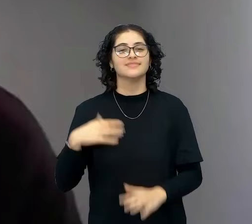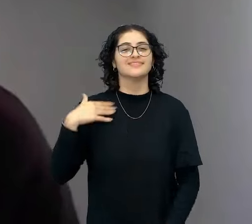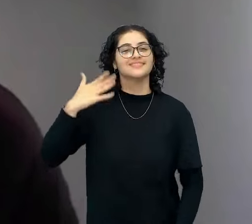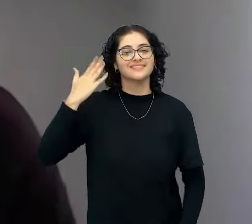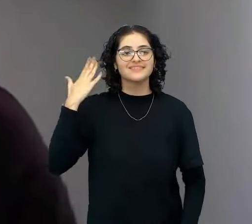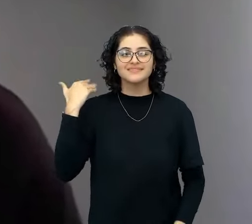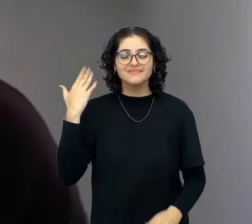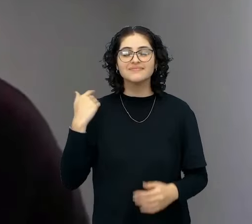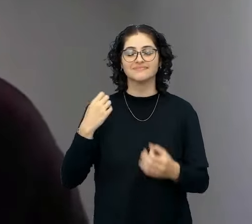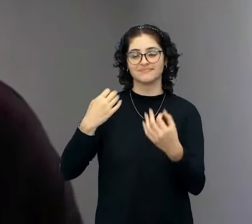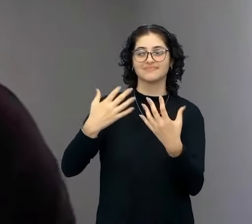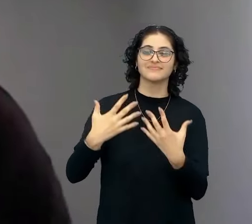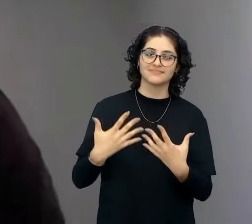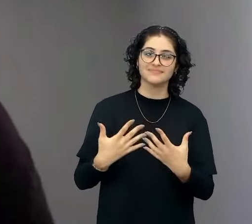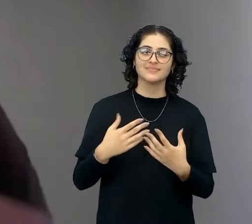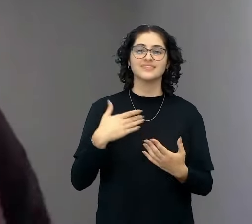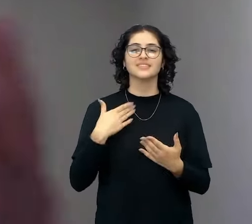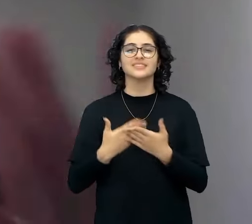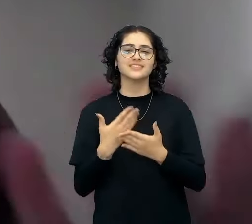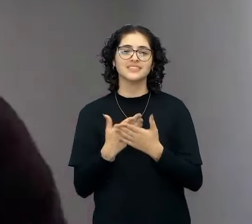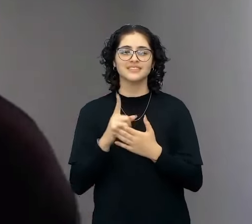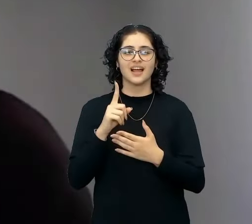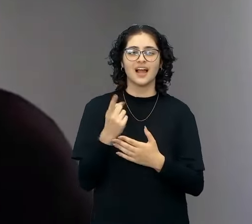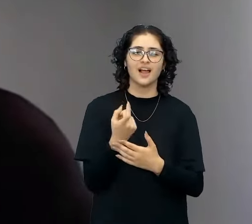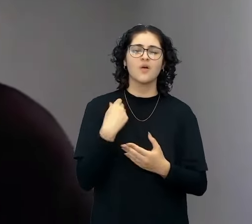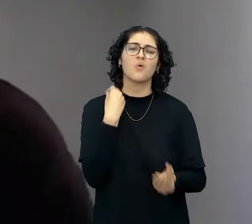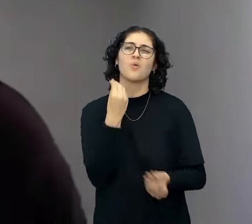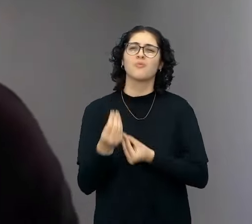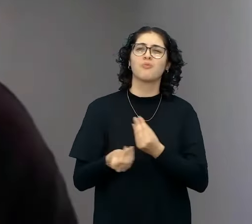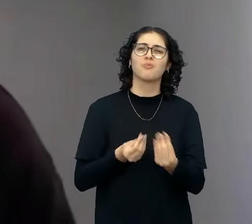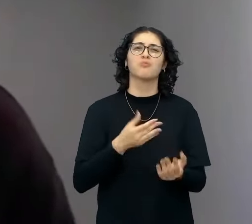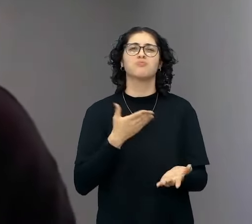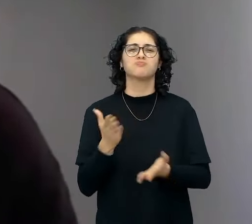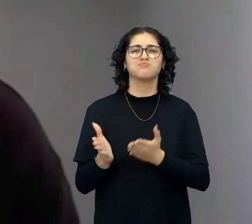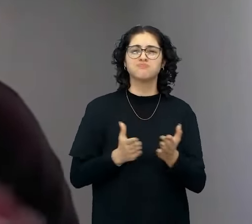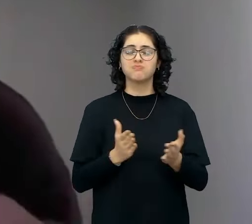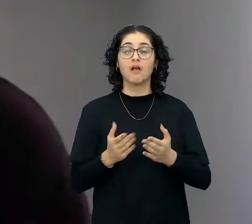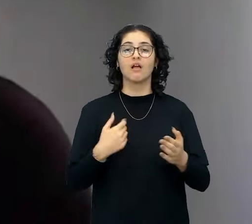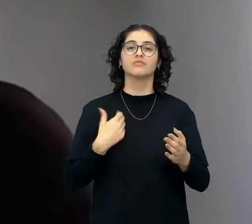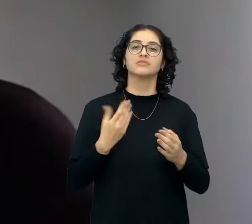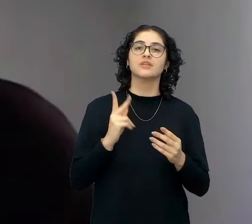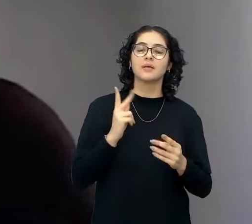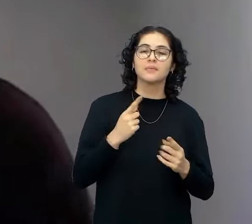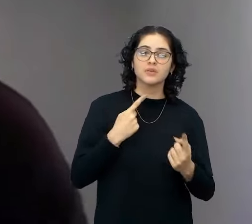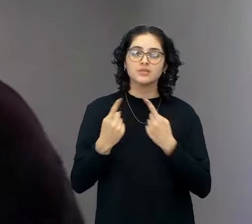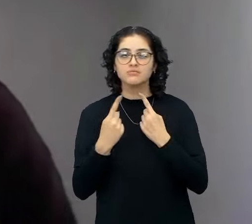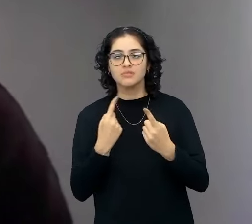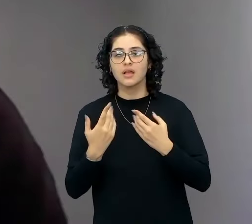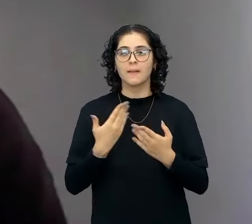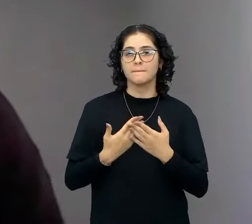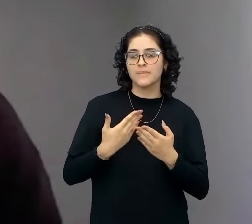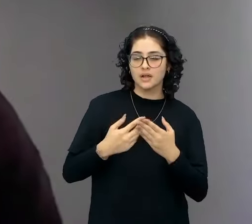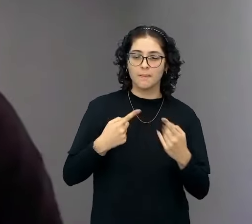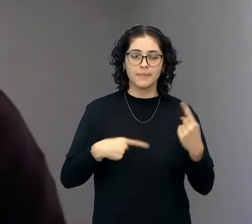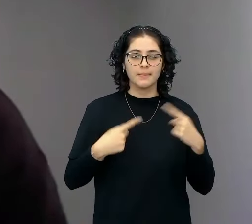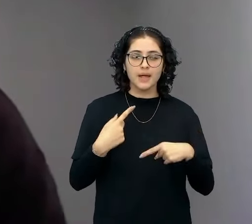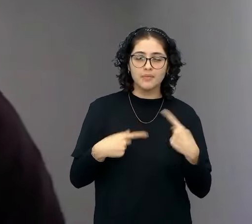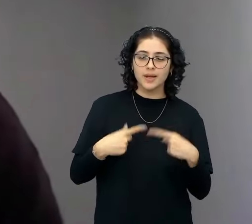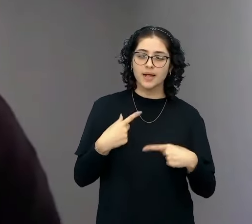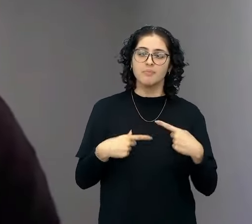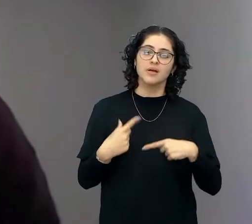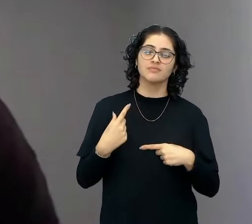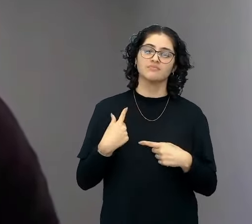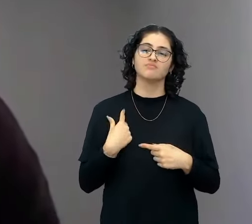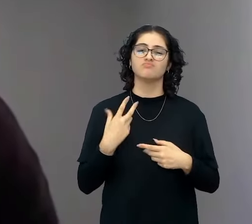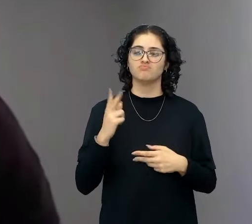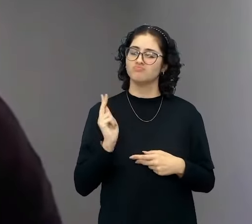de aula, e às vezes olhava, falava, gente, como que eu vou fazer isso, né? Discutia com um colega lá, um outro professor, como vocês